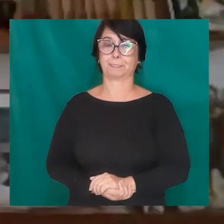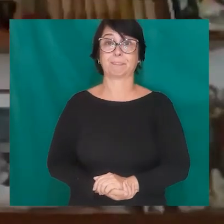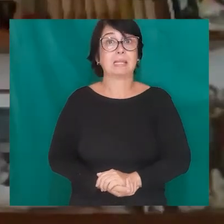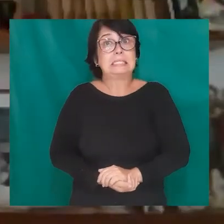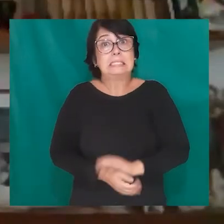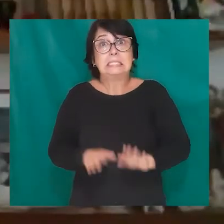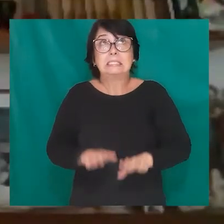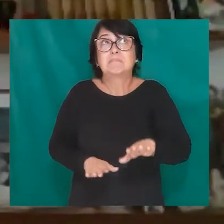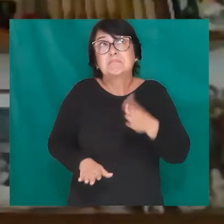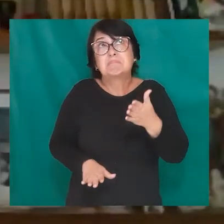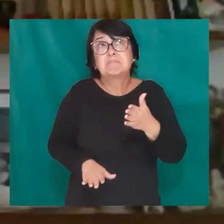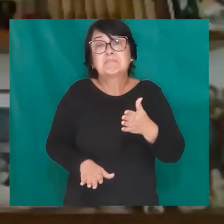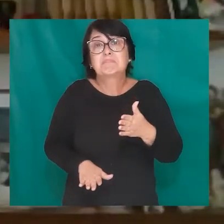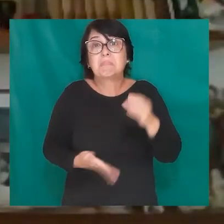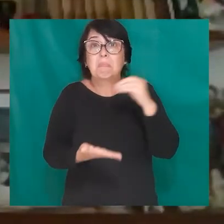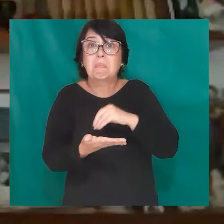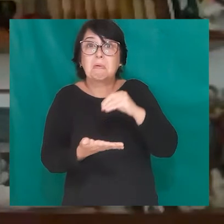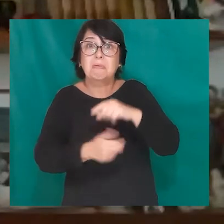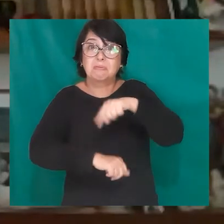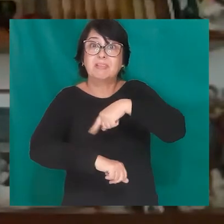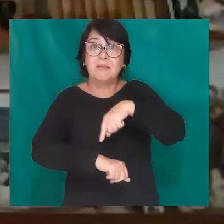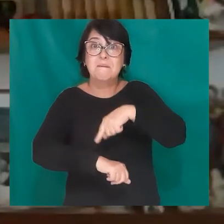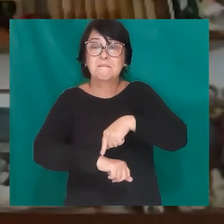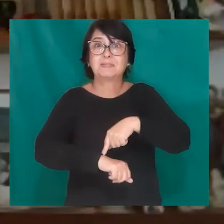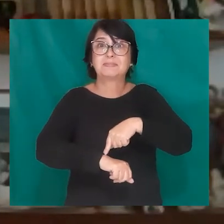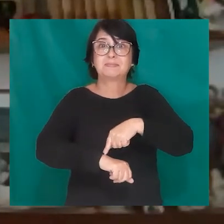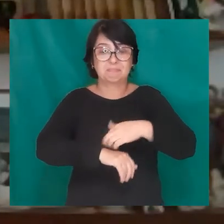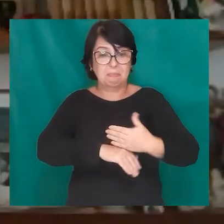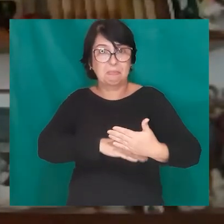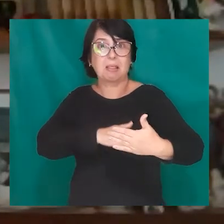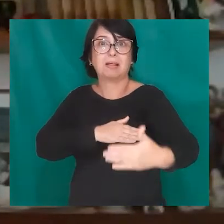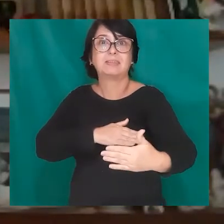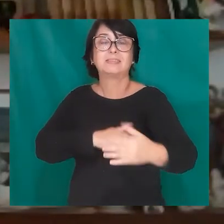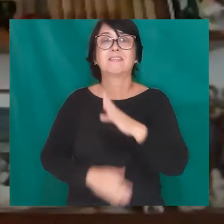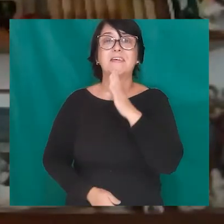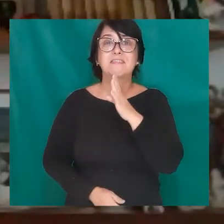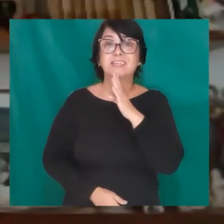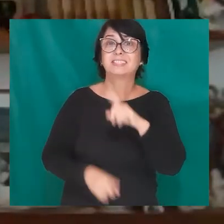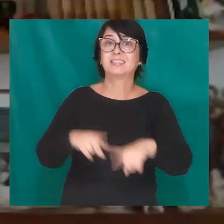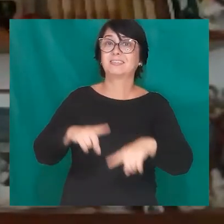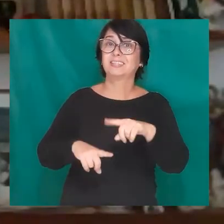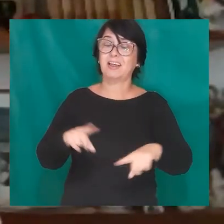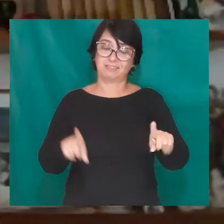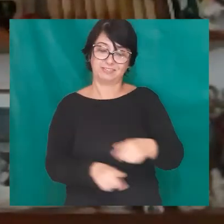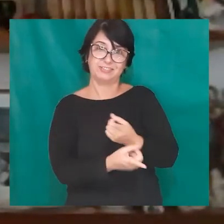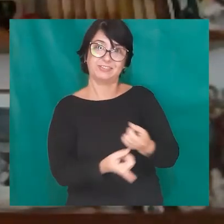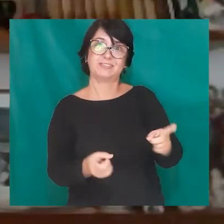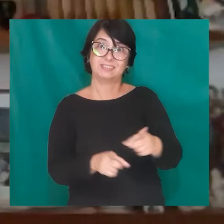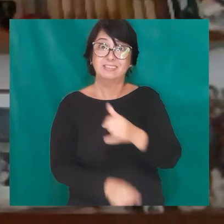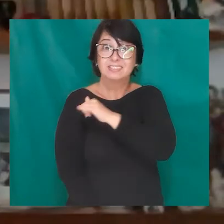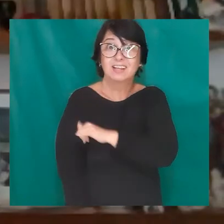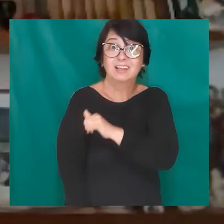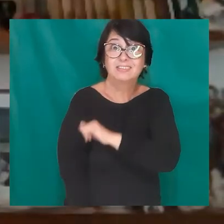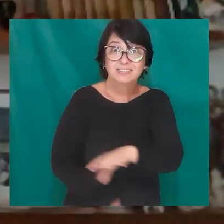inevitável daqui a pouquíssimo tempo, né, como você falou, a pessoa precisa conhecer o instrumento e tal, né, que esses alunos que